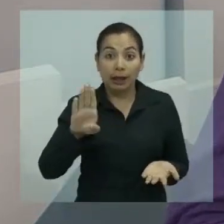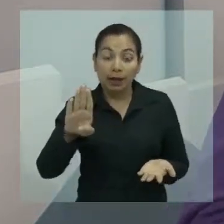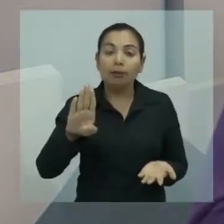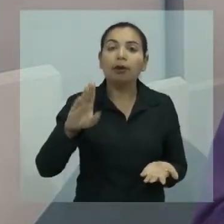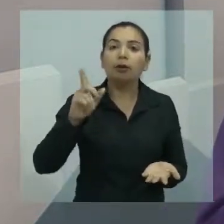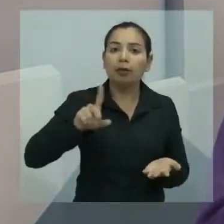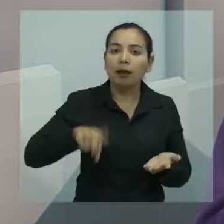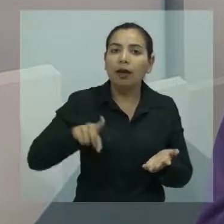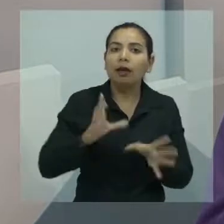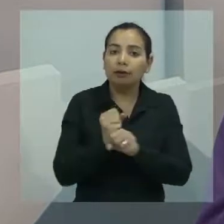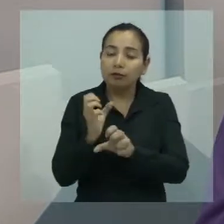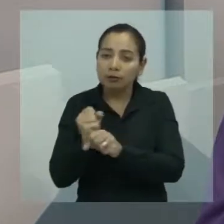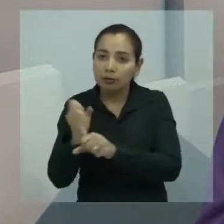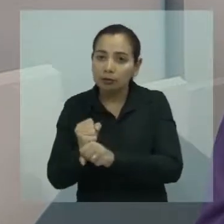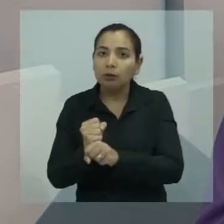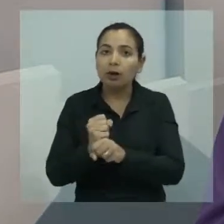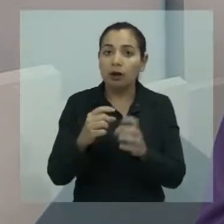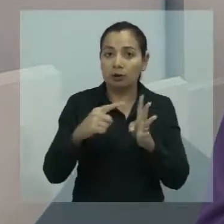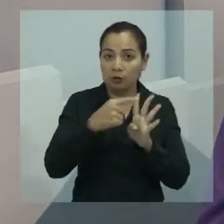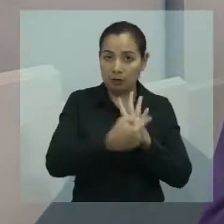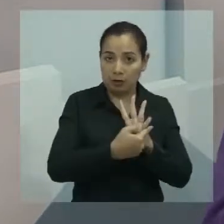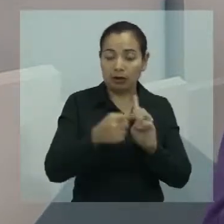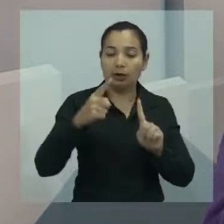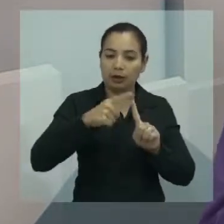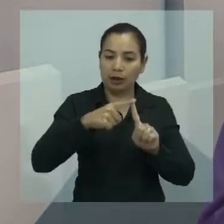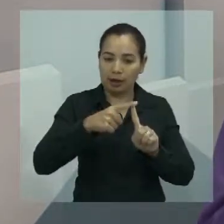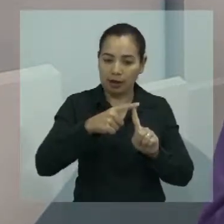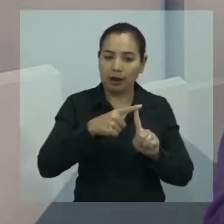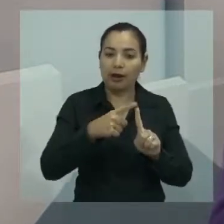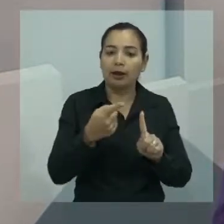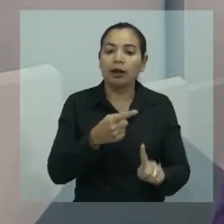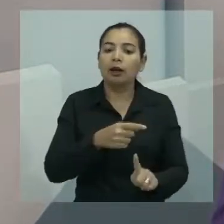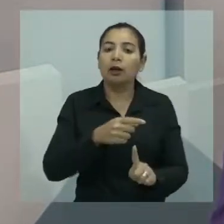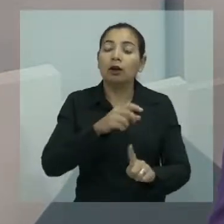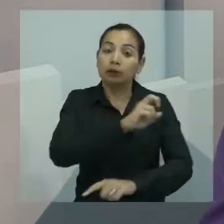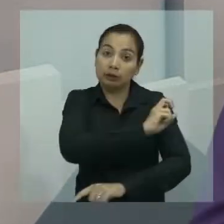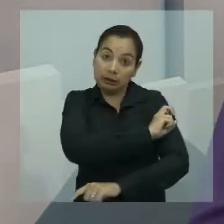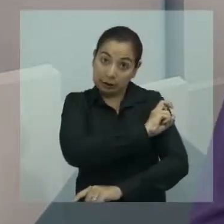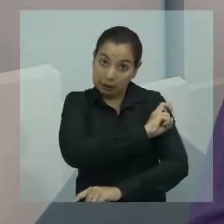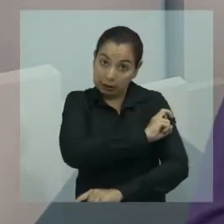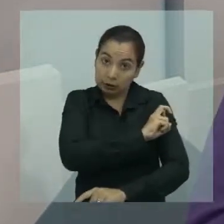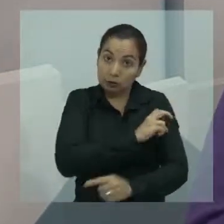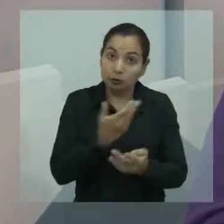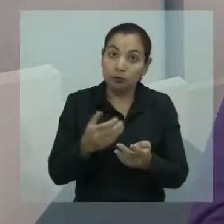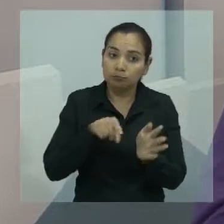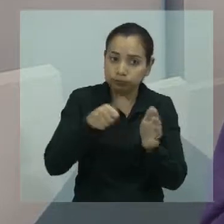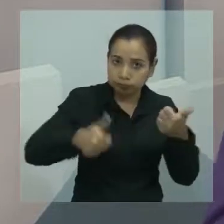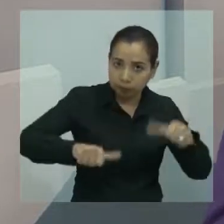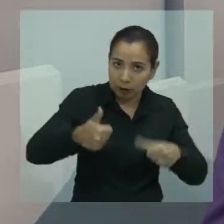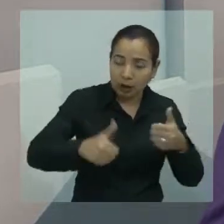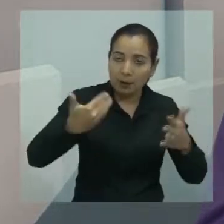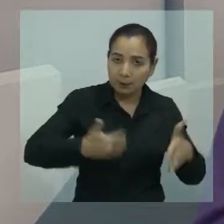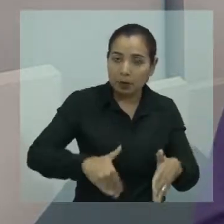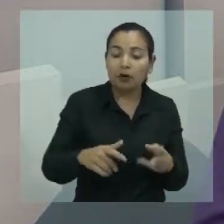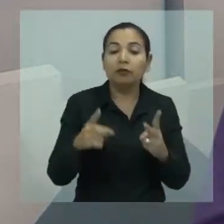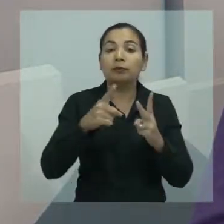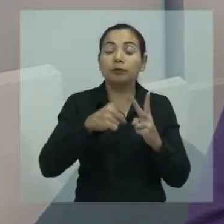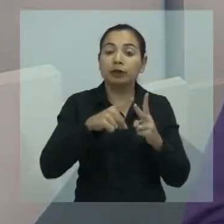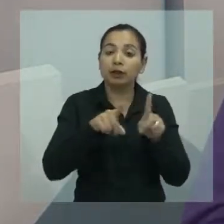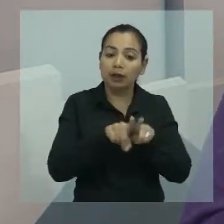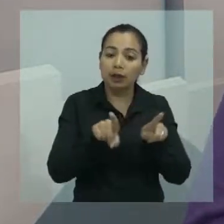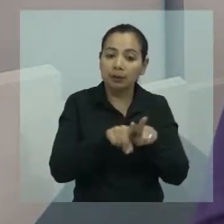série ali na expectativa. Então, o IDEB ele é calculado em 3 etapas. Ele tem o IDEB das séries